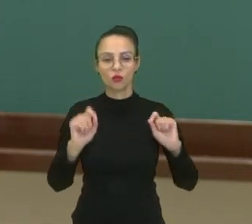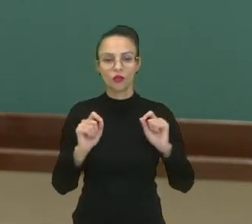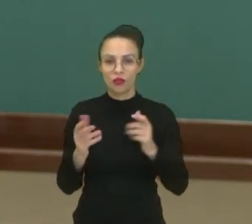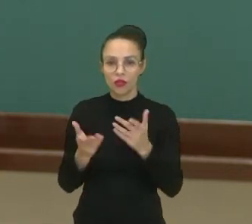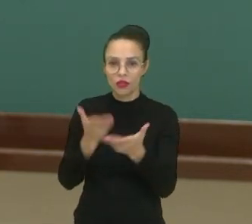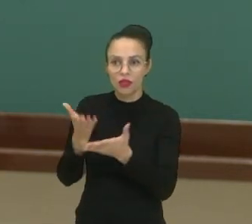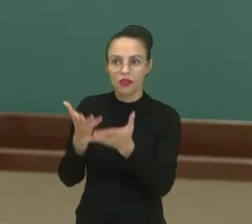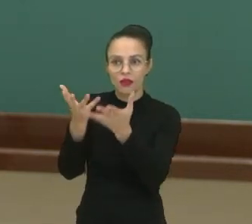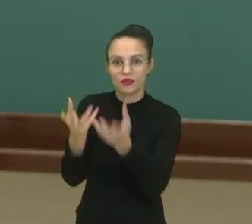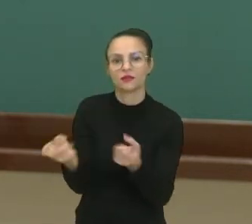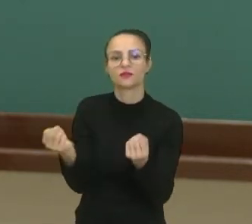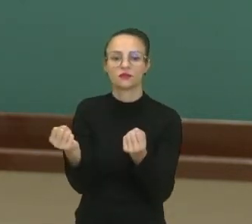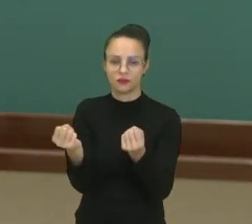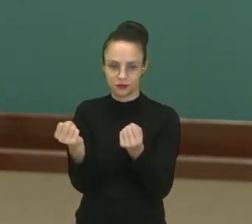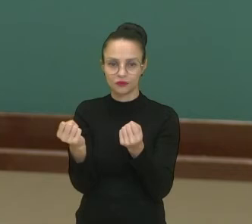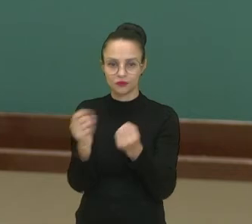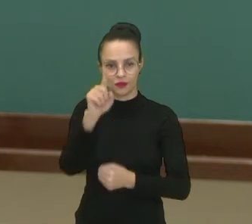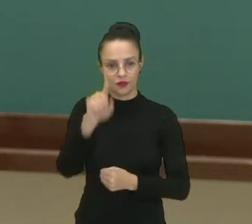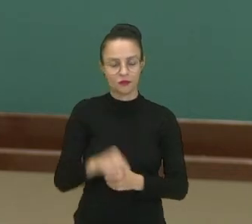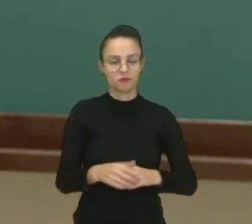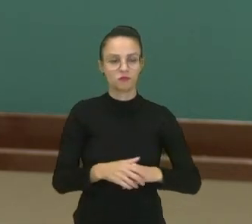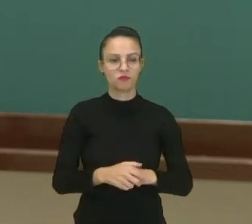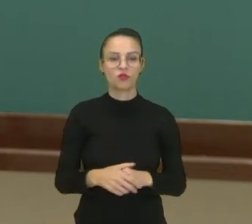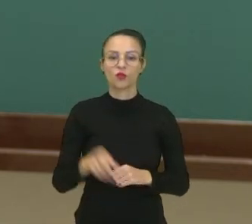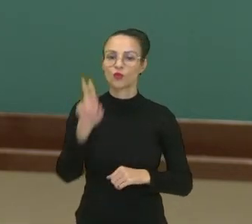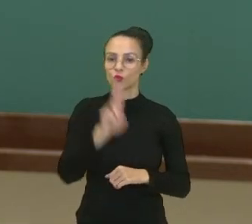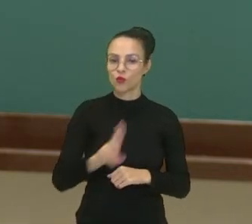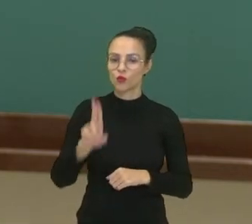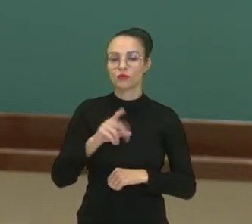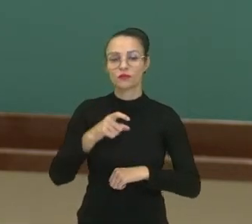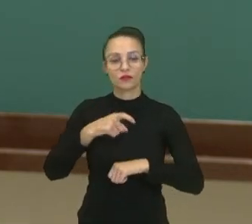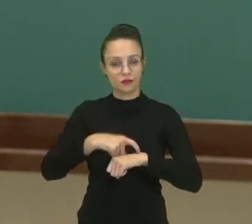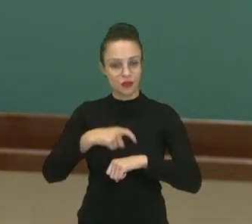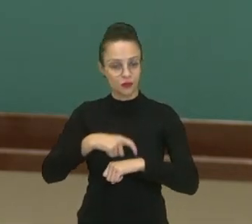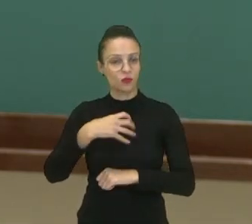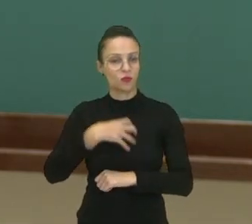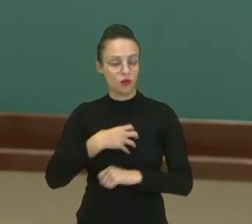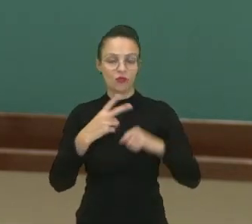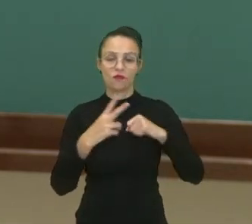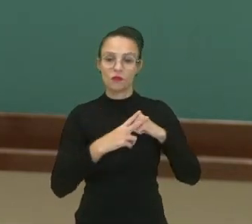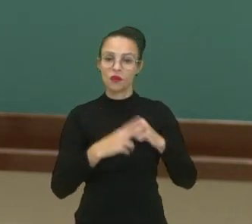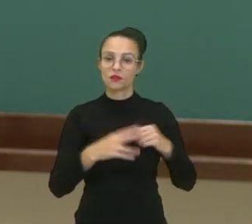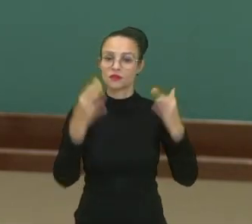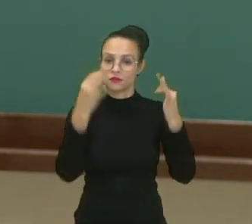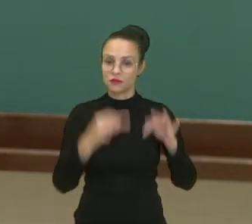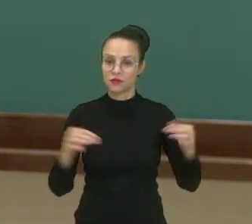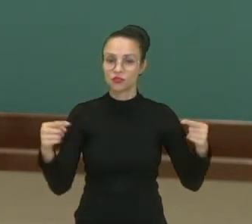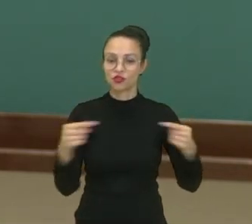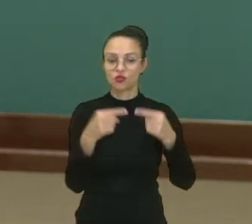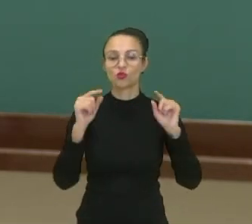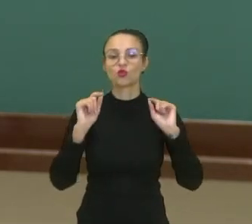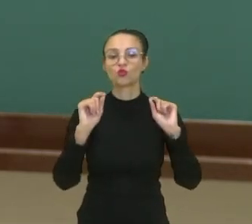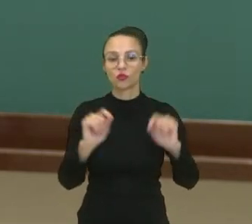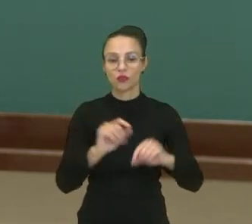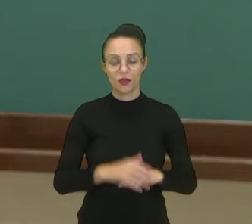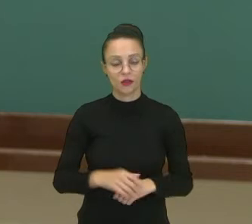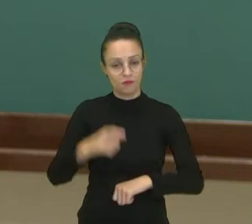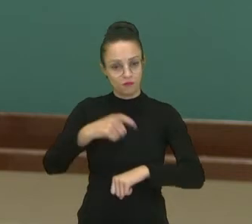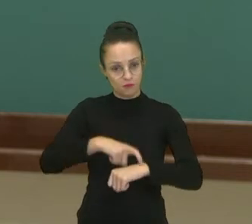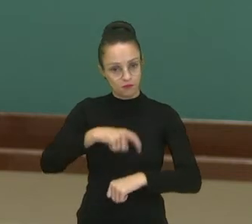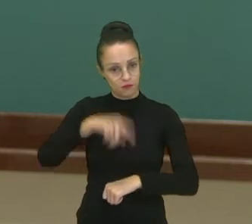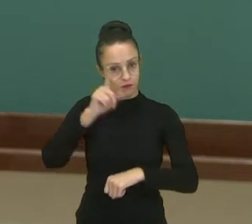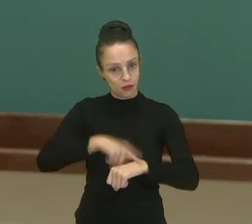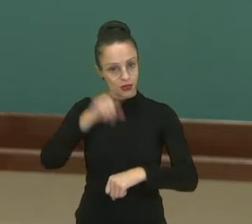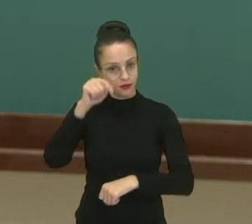persuadir, convencer. Usa tempos e modos verbais assertivos, né? Então, quais são? Ó? O presente